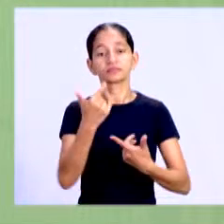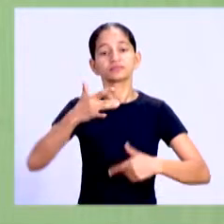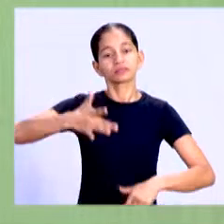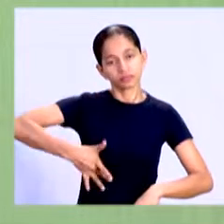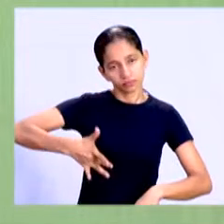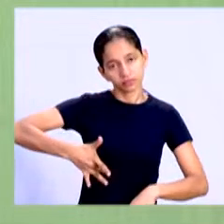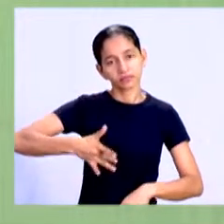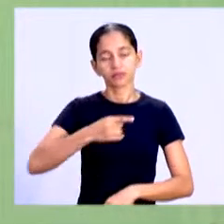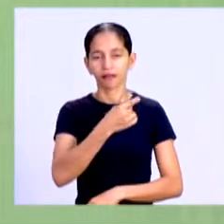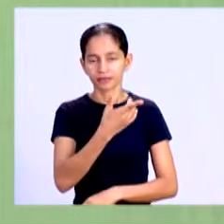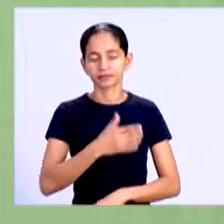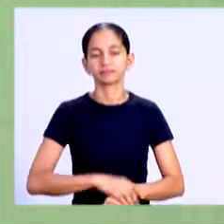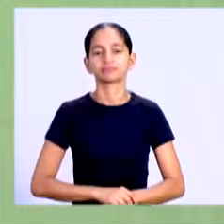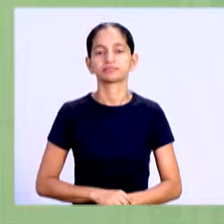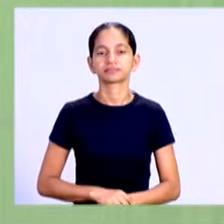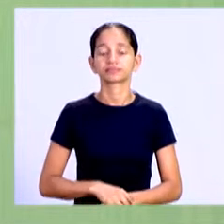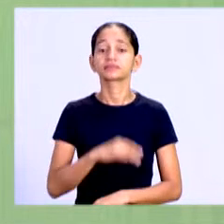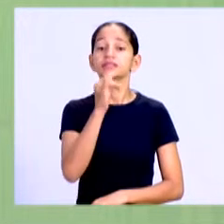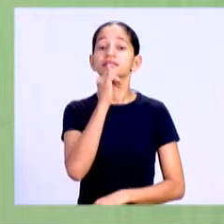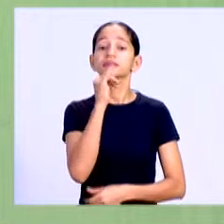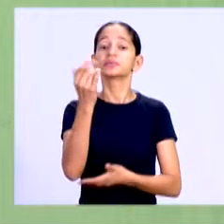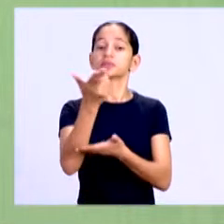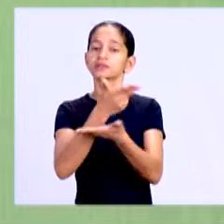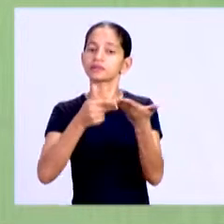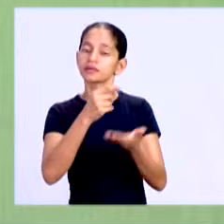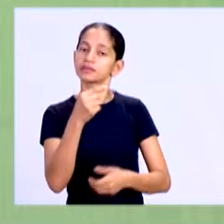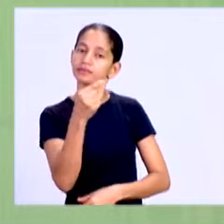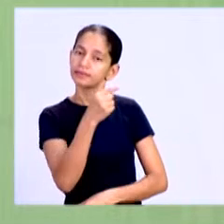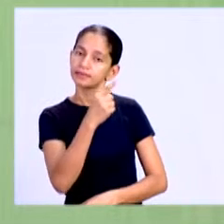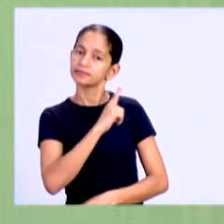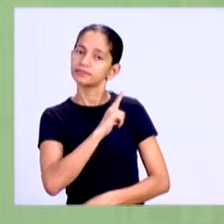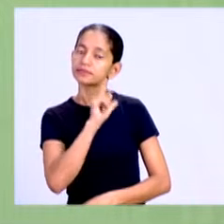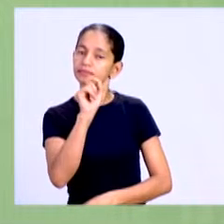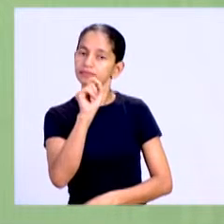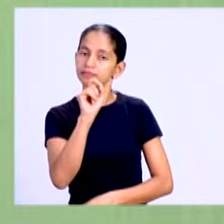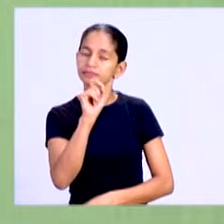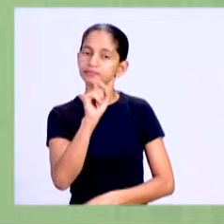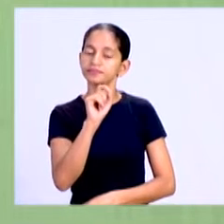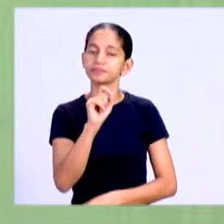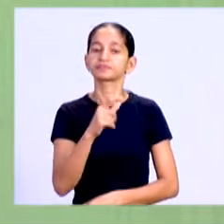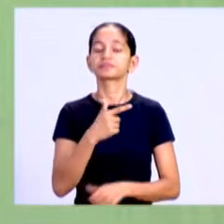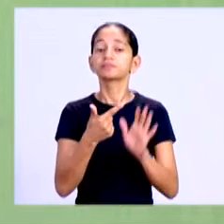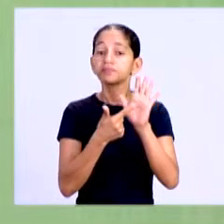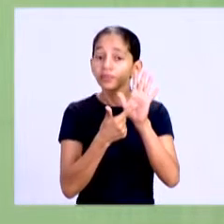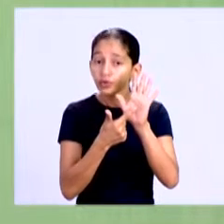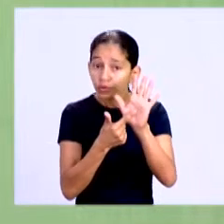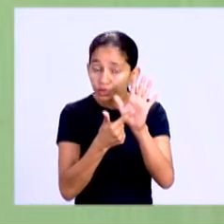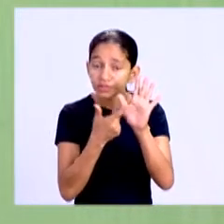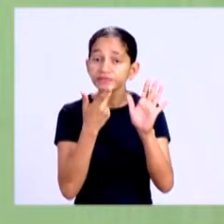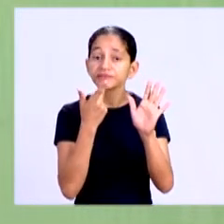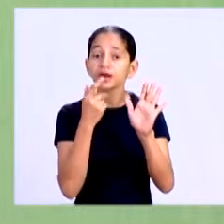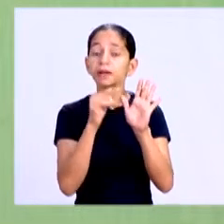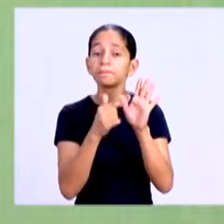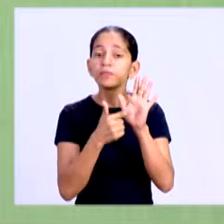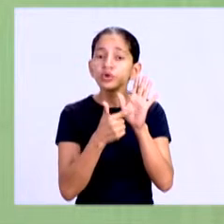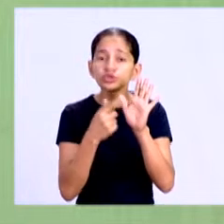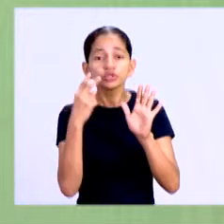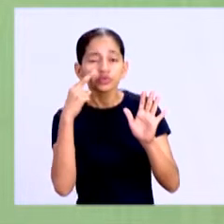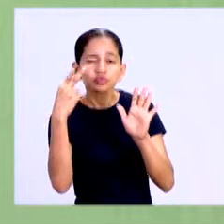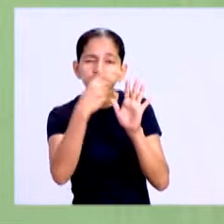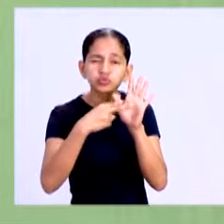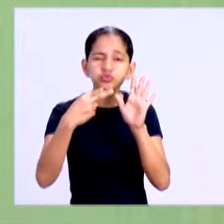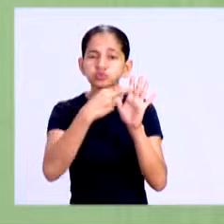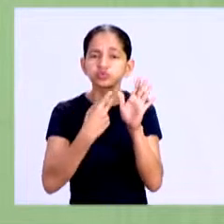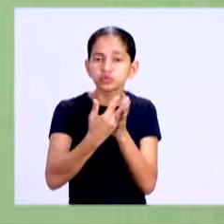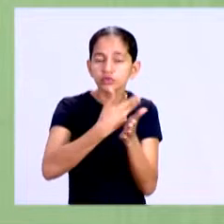pâncreas, tá? E nessa imagem que ele mostra o pâncreas, ele está aqui dizendo pra gente onde fica